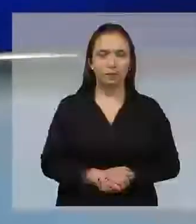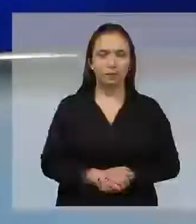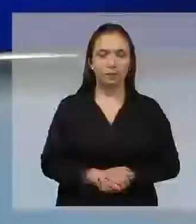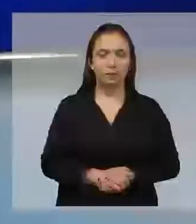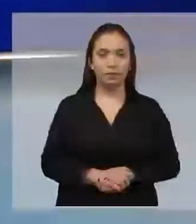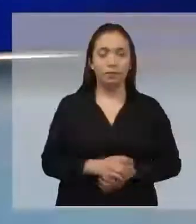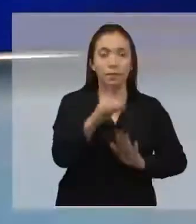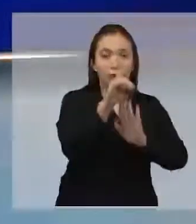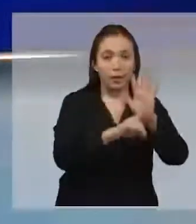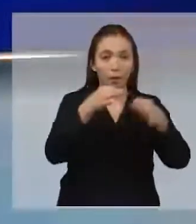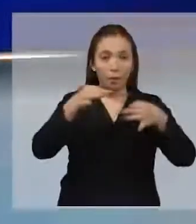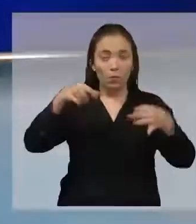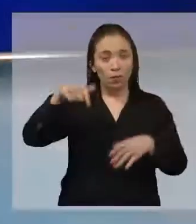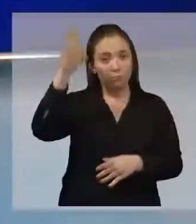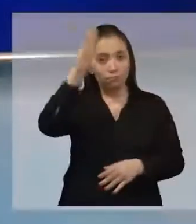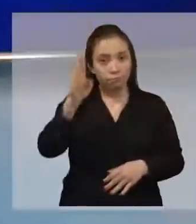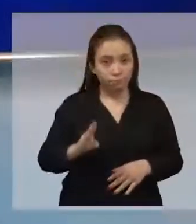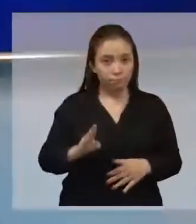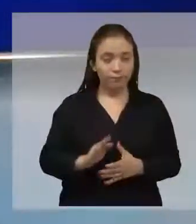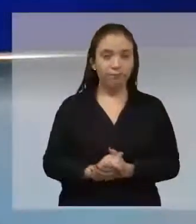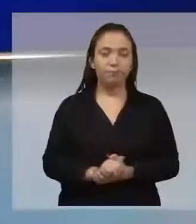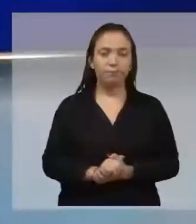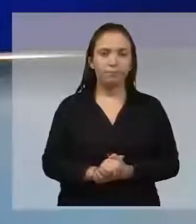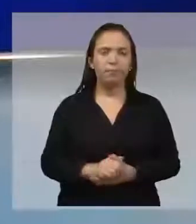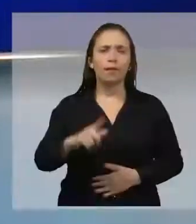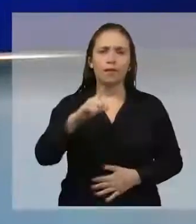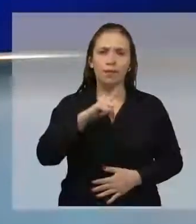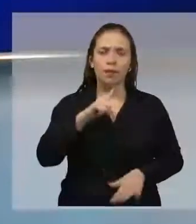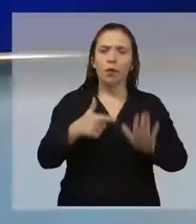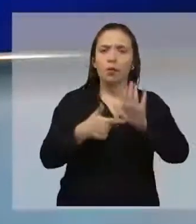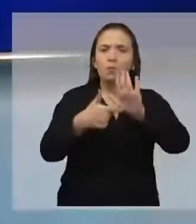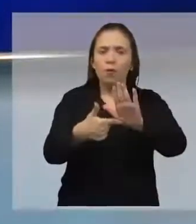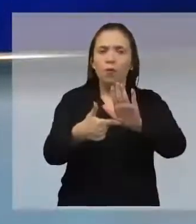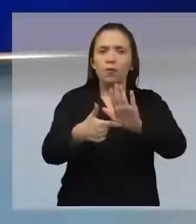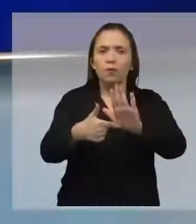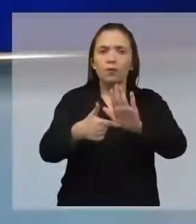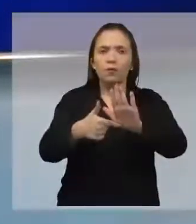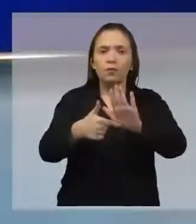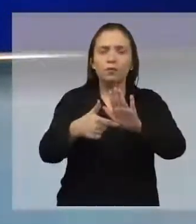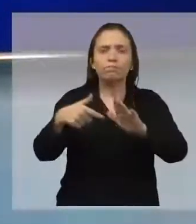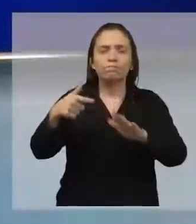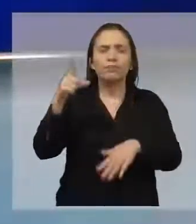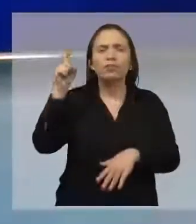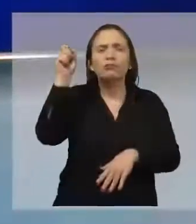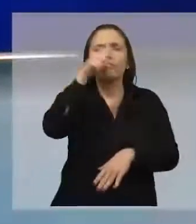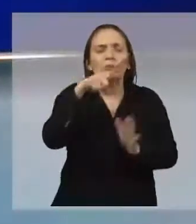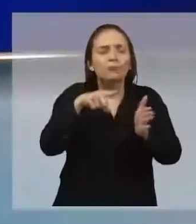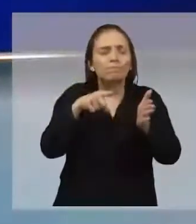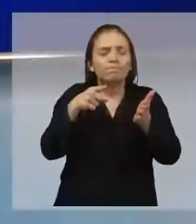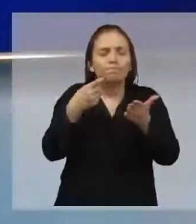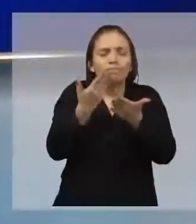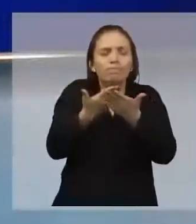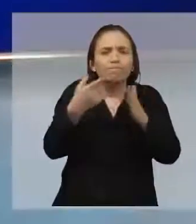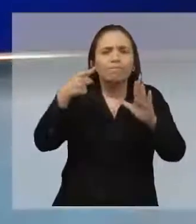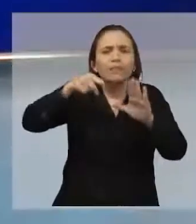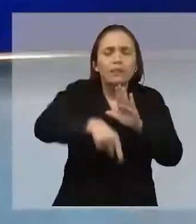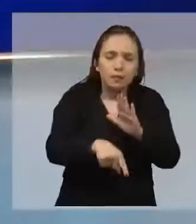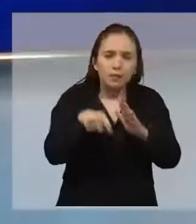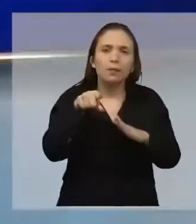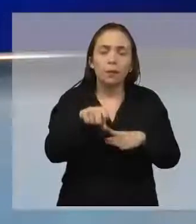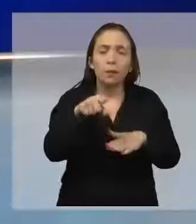A democracia brasileira está se revelando uma das mais complexas em todo o mundo